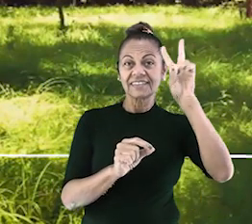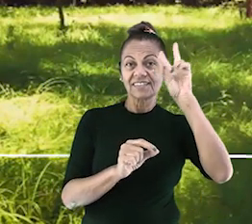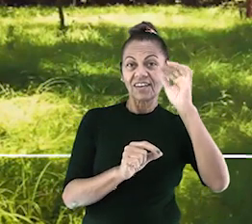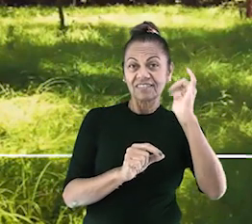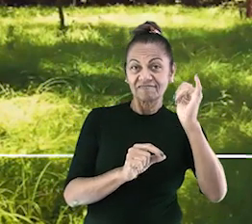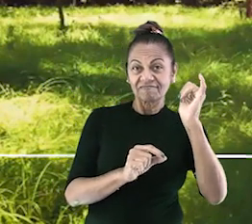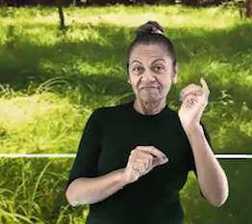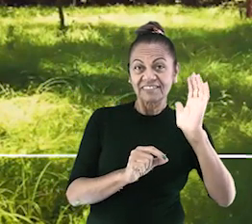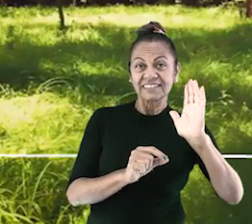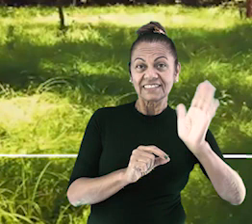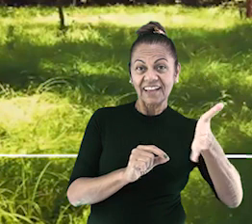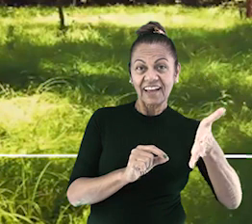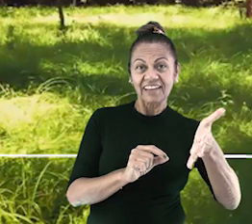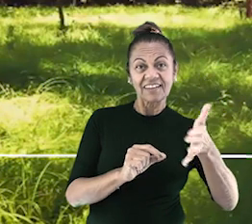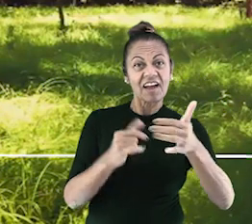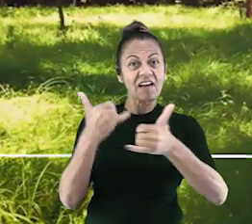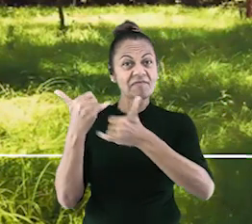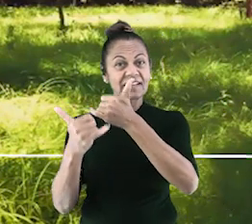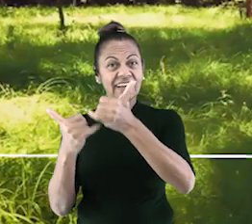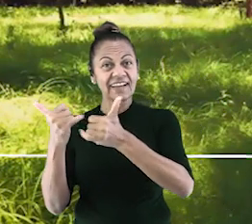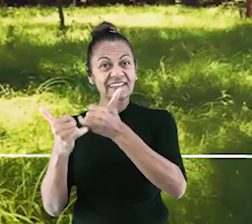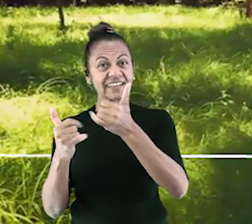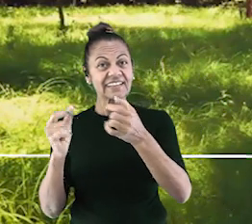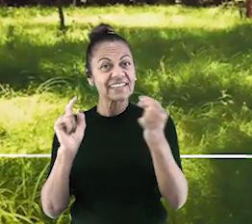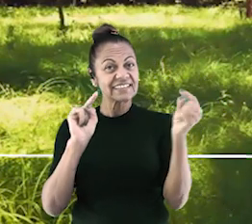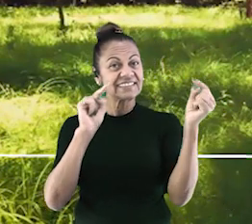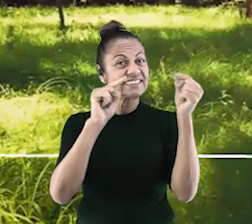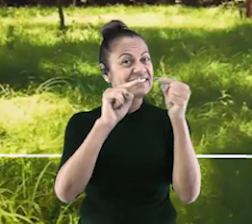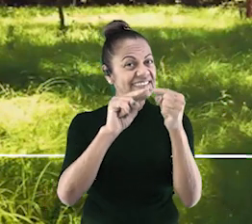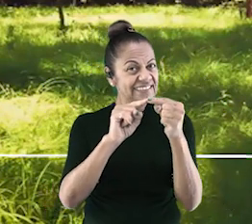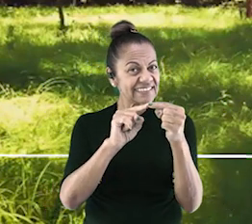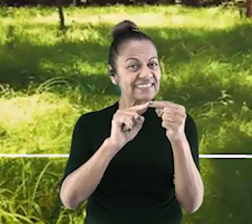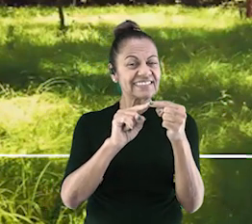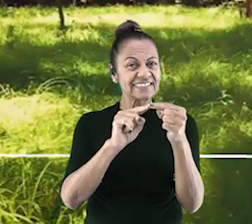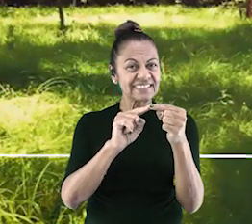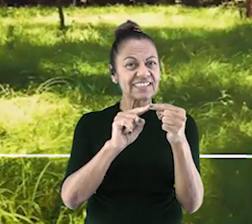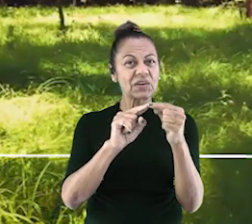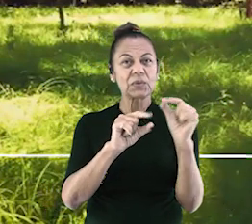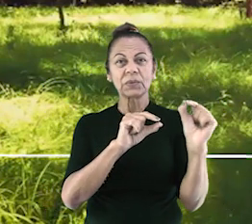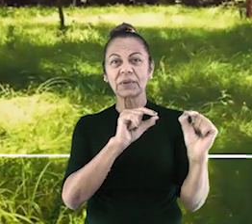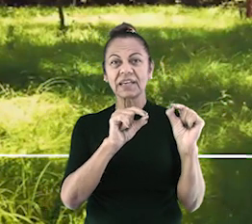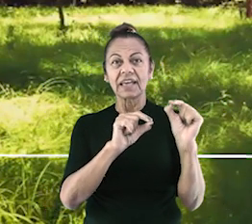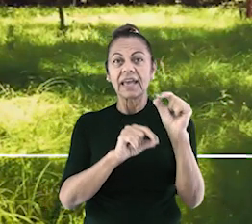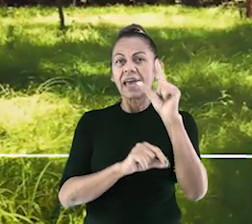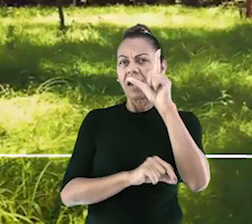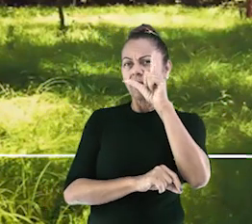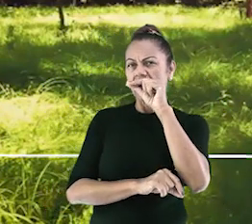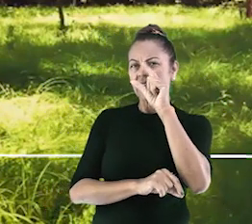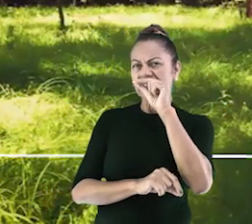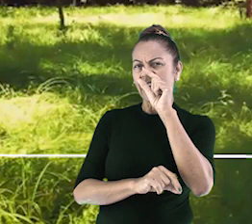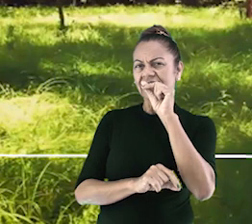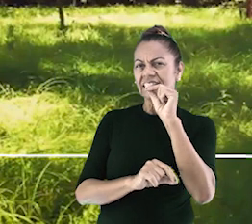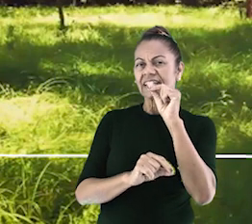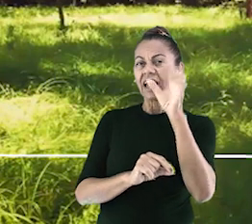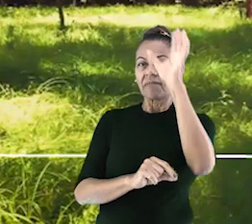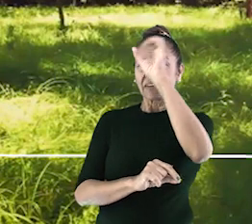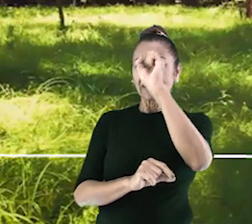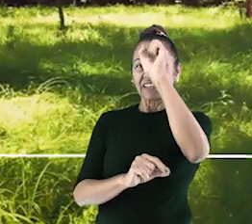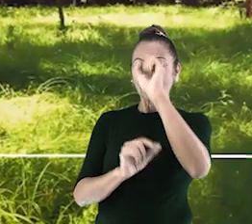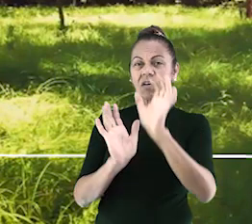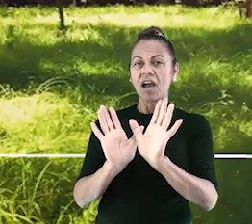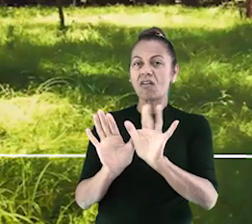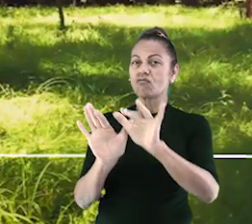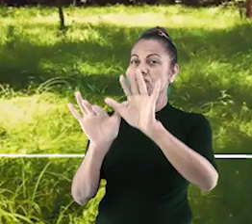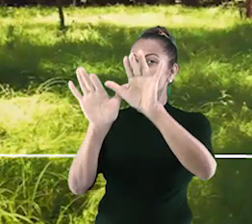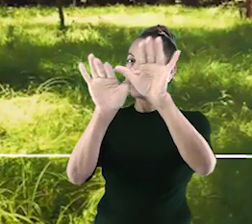Tem tudo a ver com a história do passarinho que aprendeu a o quê? Isso, a voar!